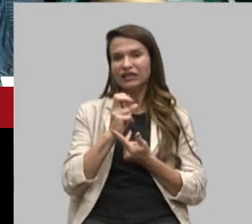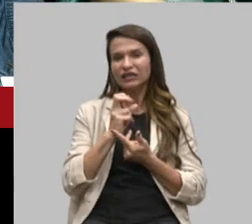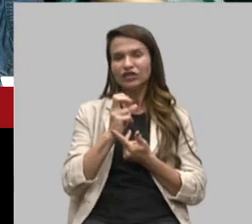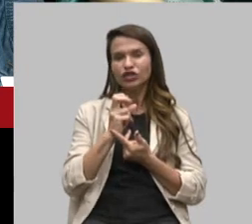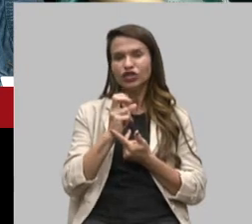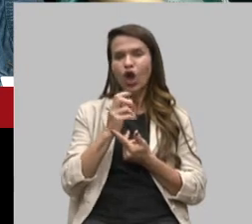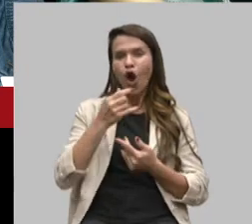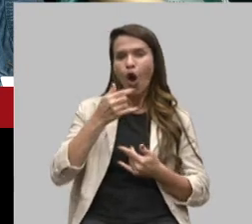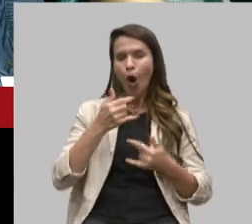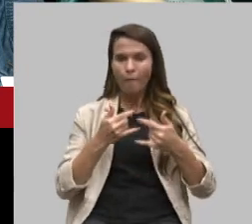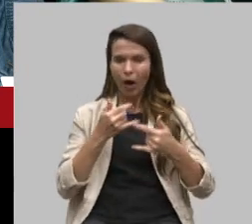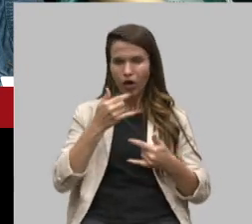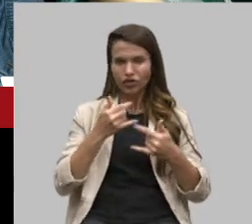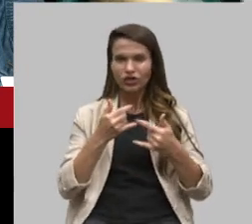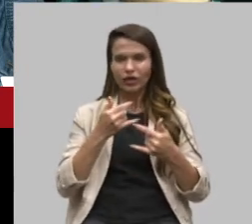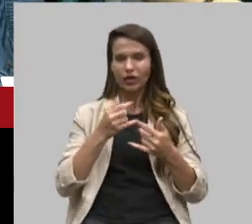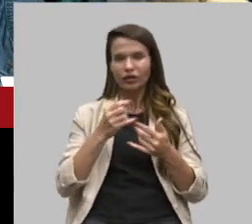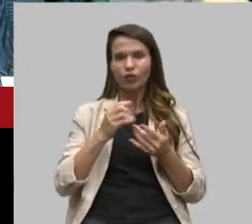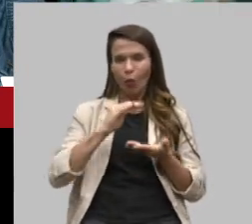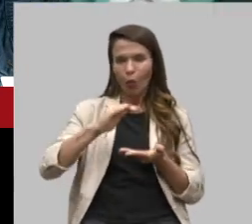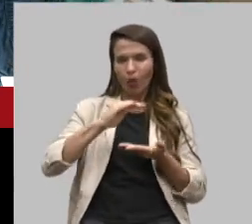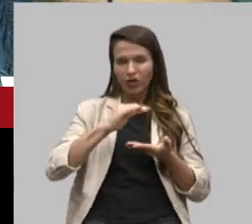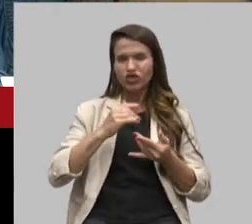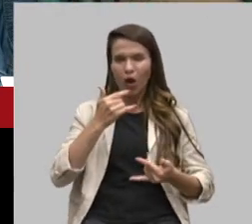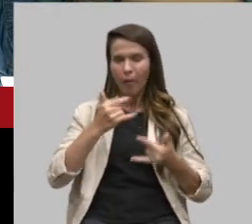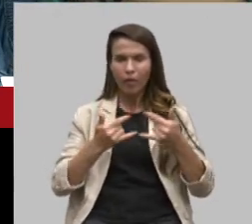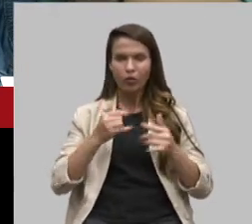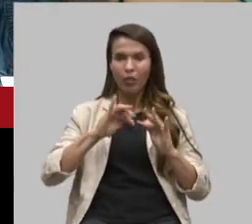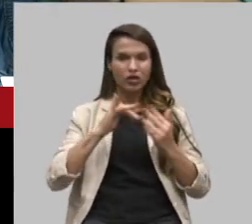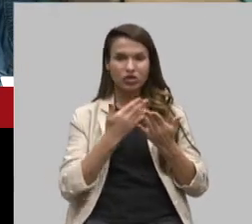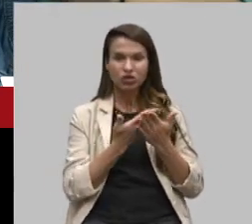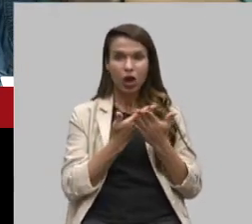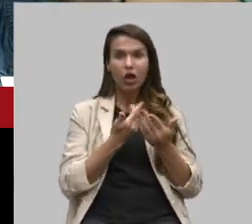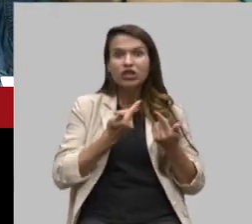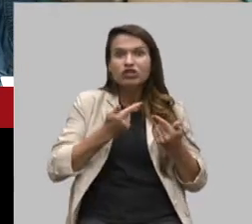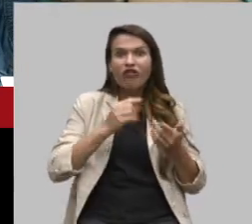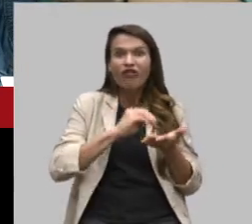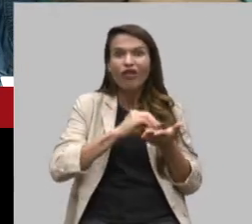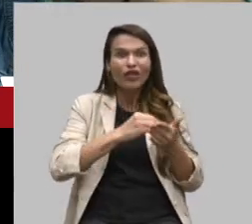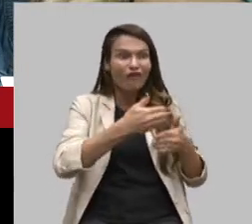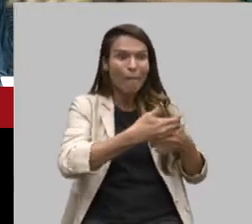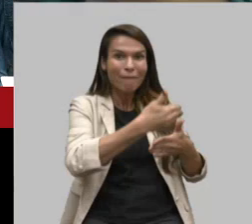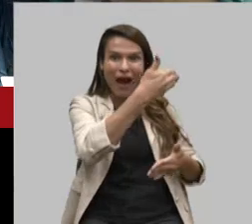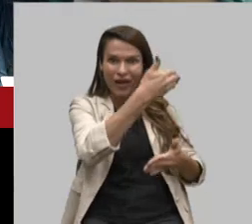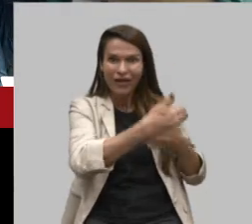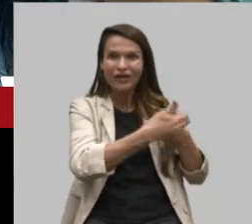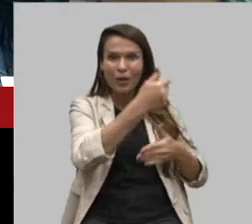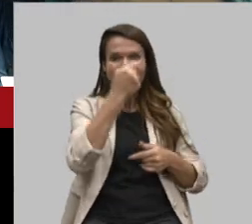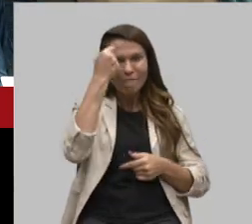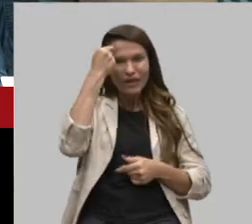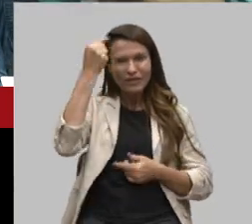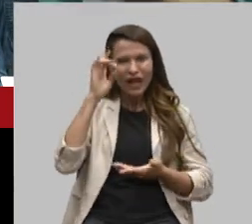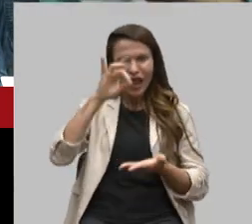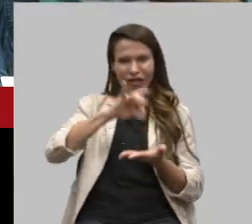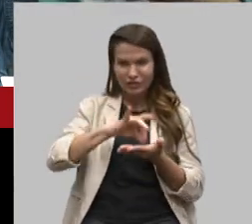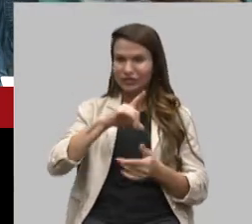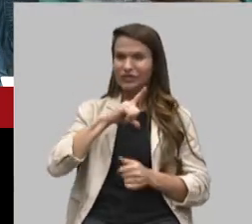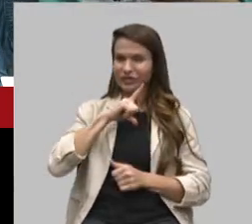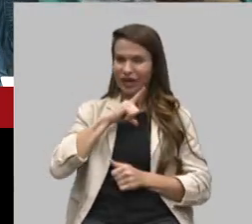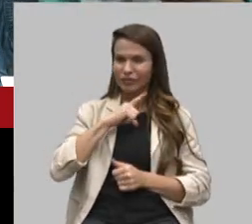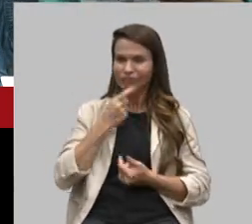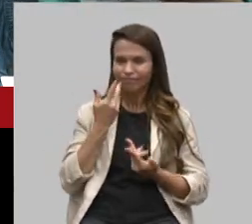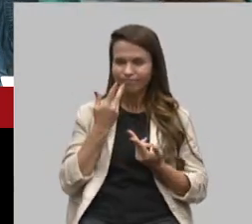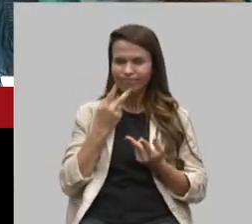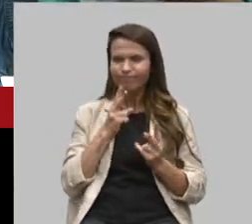enviaram esses kits de robótica para um uma escola que não tinha nem parede Então você tem que pensar na realidade do que a gente tá tendo Então o